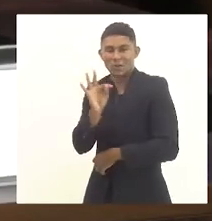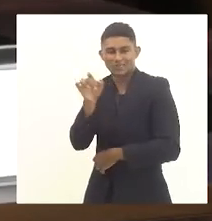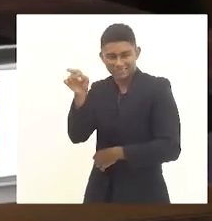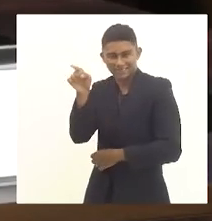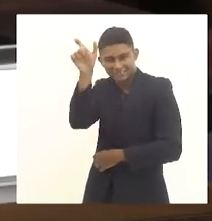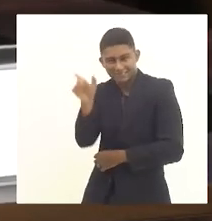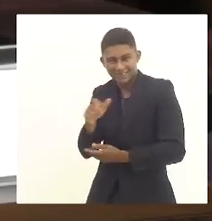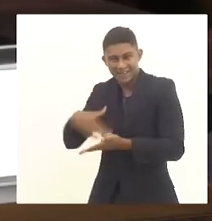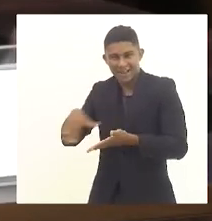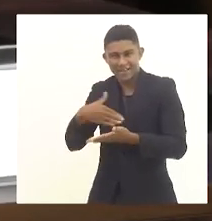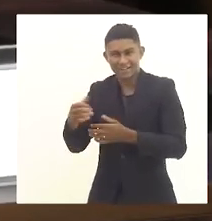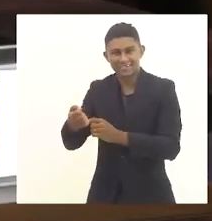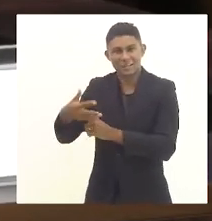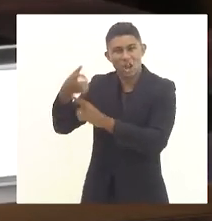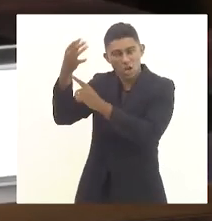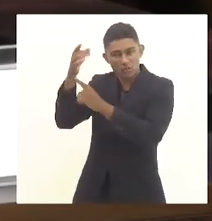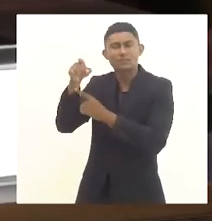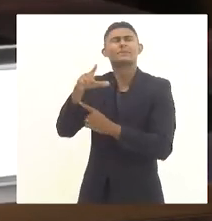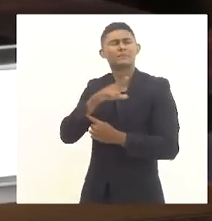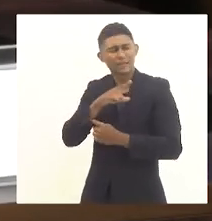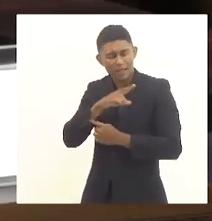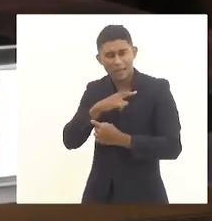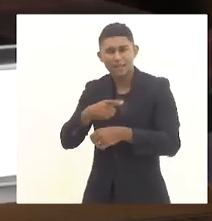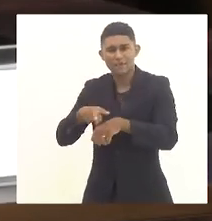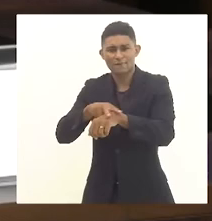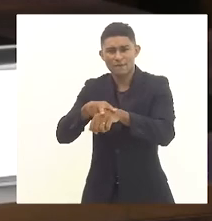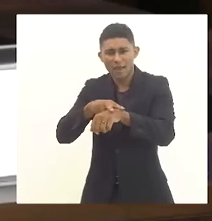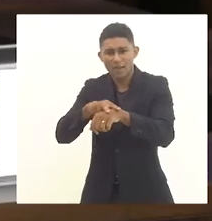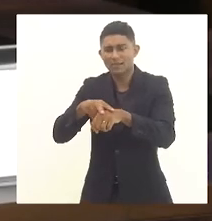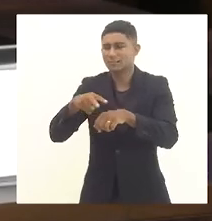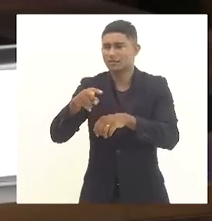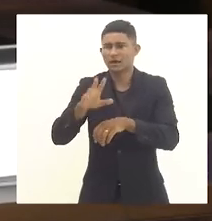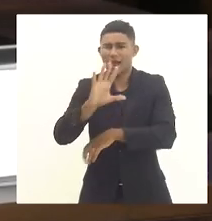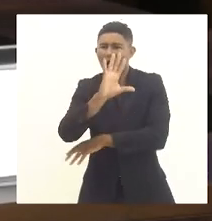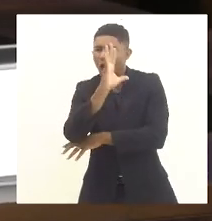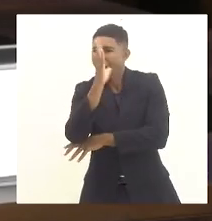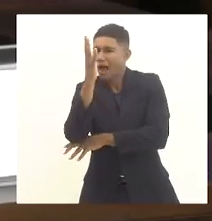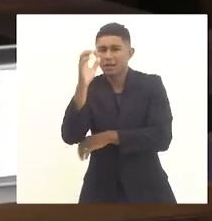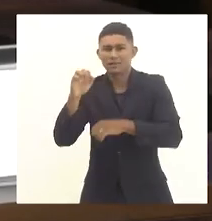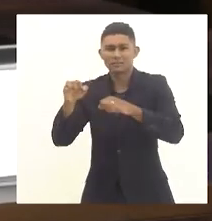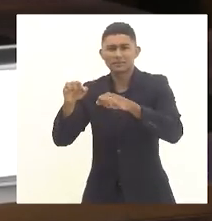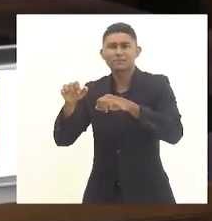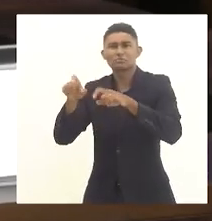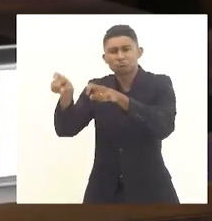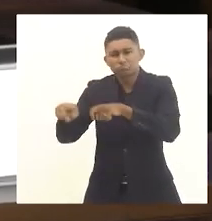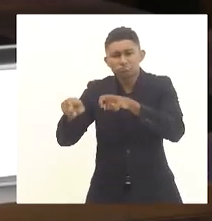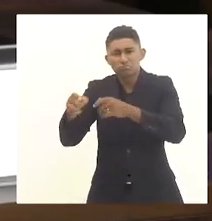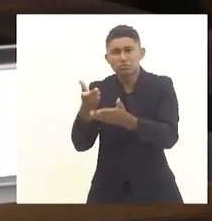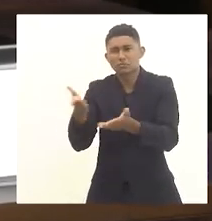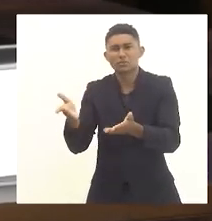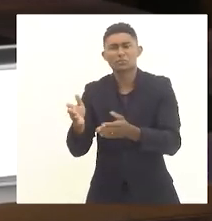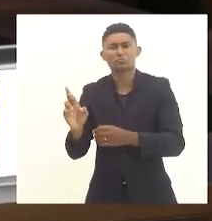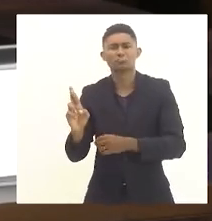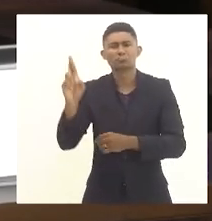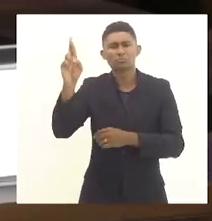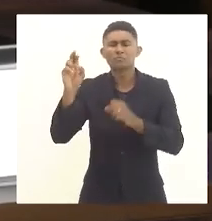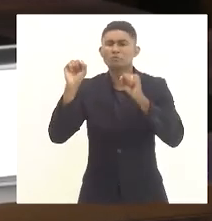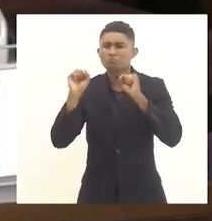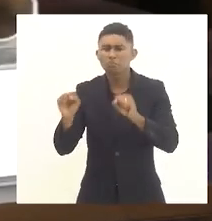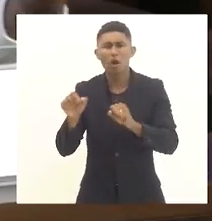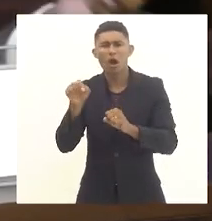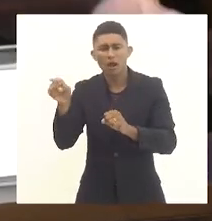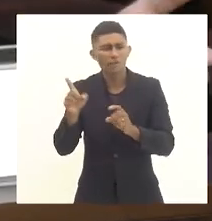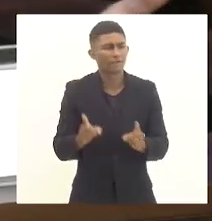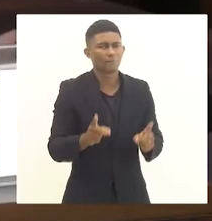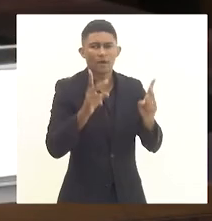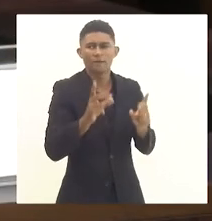todo aquele cinturão verde em volta da cidade, que precisa estar coberto para que esse pequeno produtor possa vender por WhatsApp a sua verdura, possa